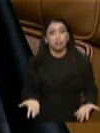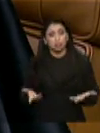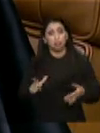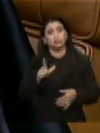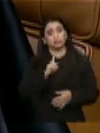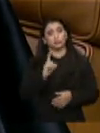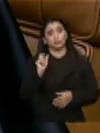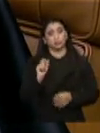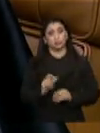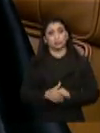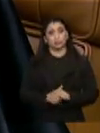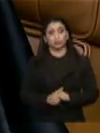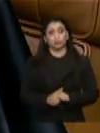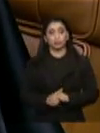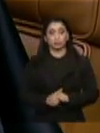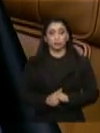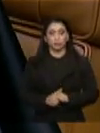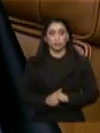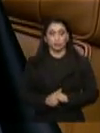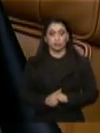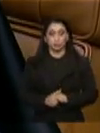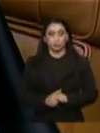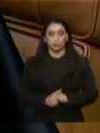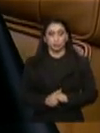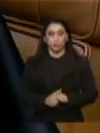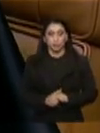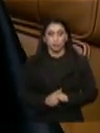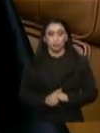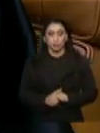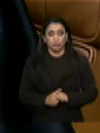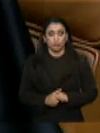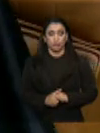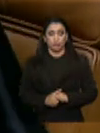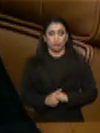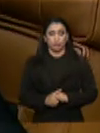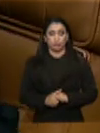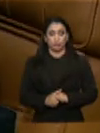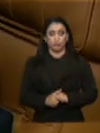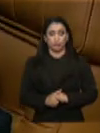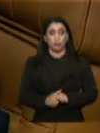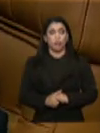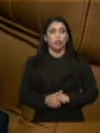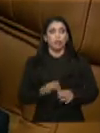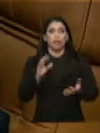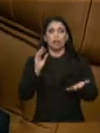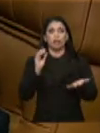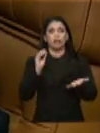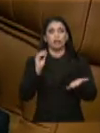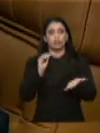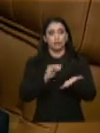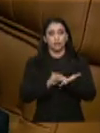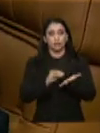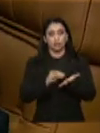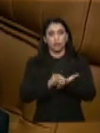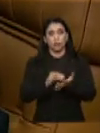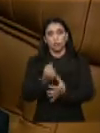exatamente isso. Pelo ineditismo da questão e pela insegurança